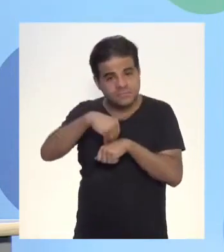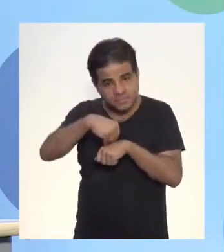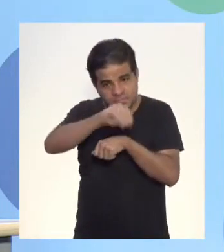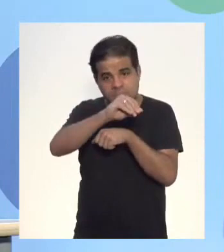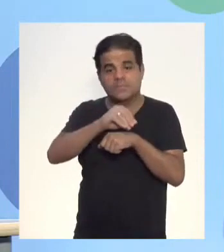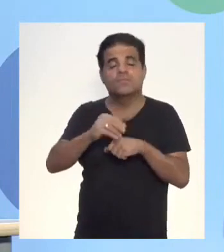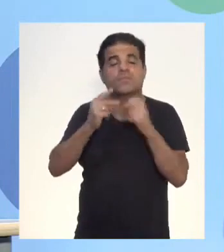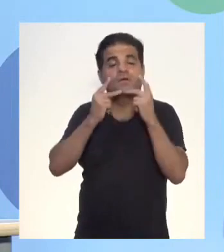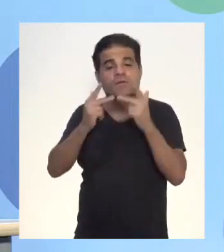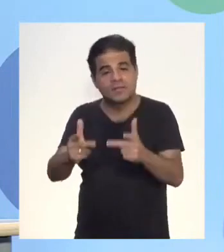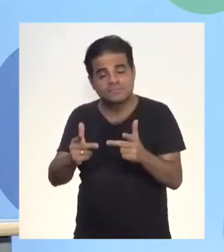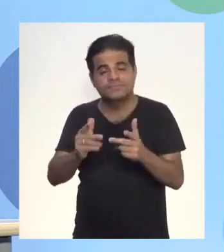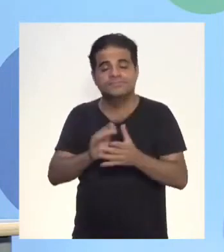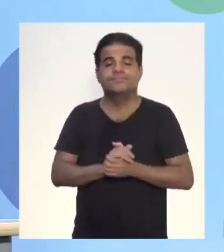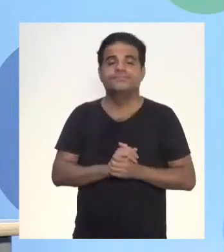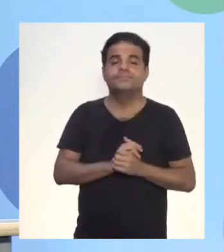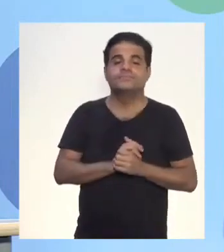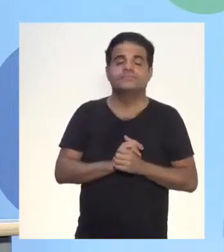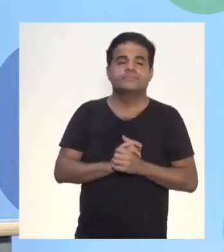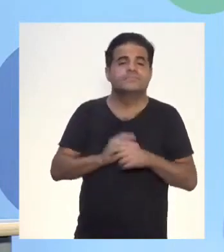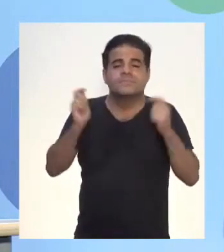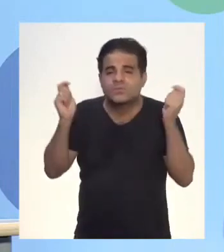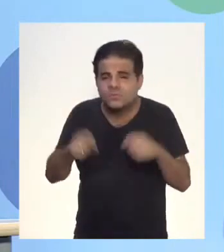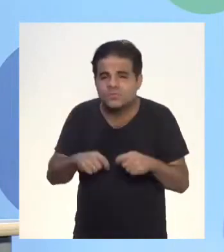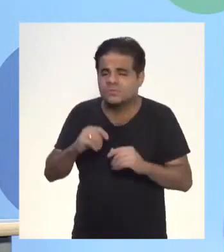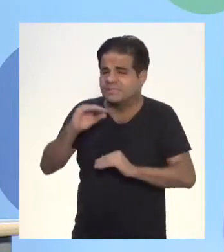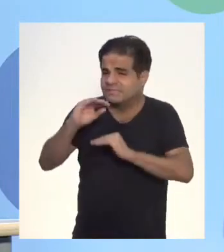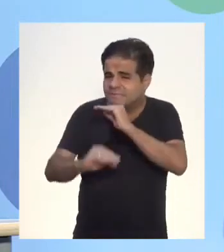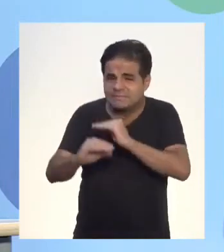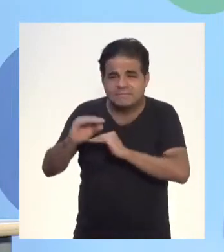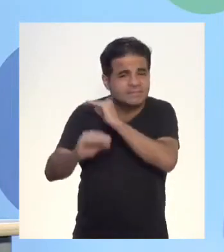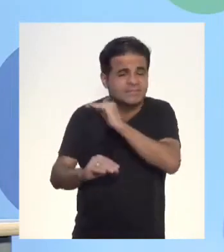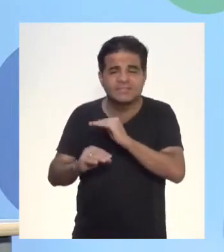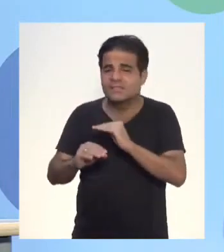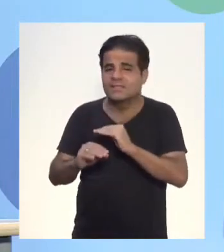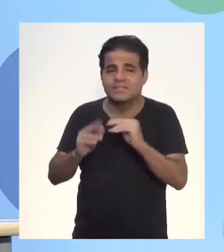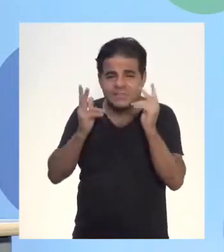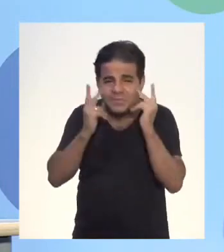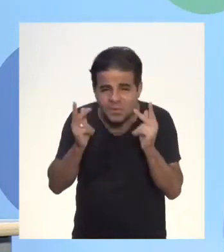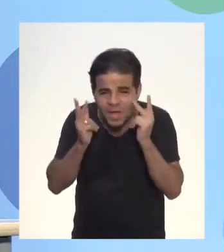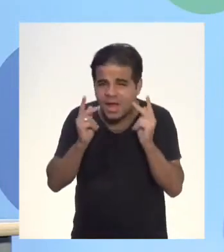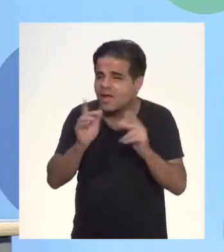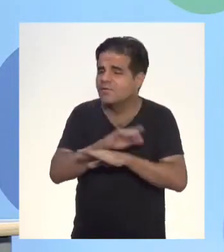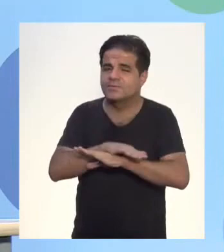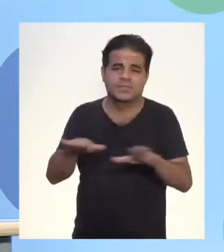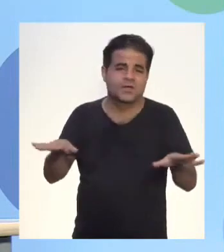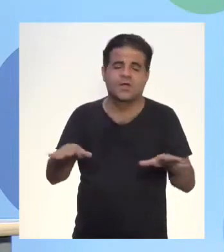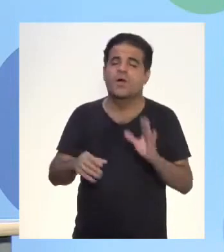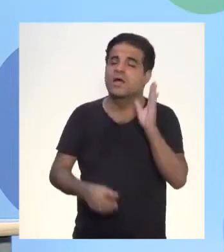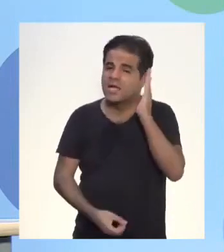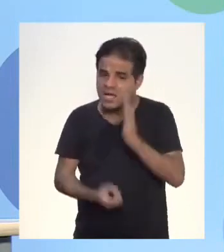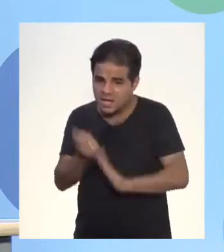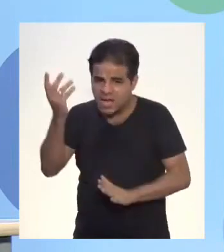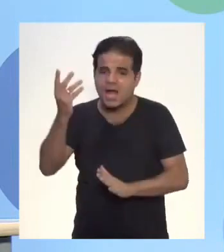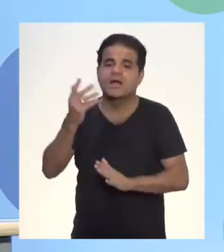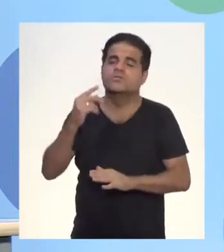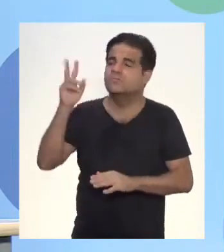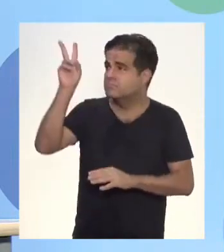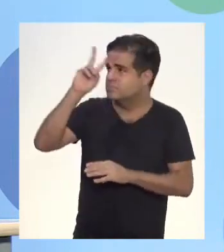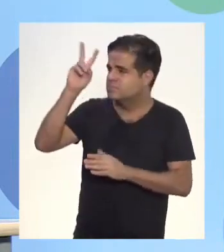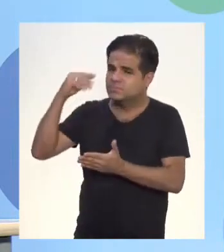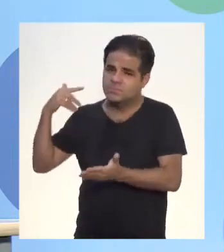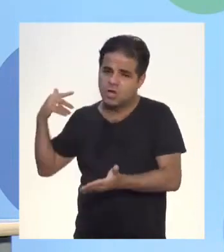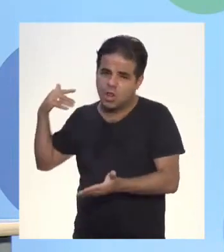nós falamos, né, que as condições de desigualdade elas não são naturais, elas são produzidas pela história. E a nossa história de